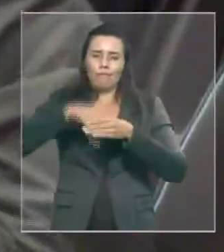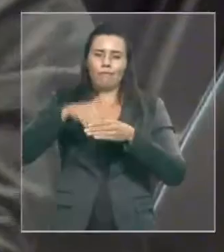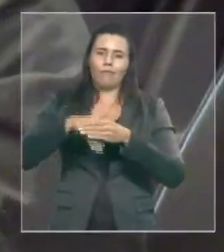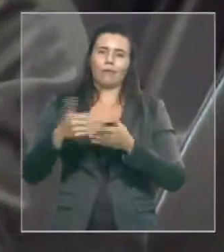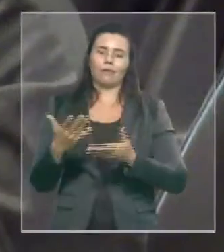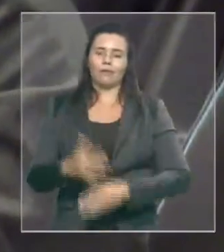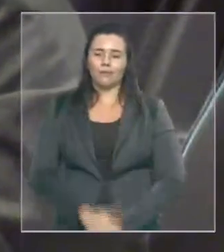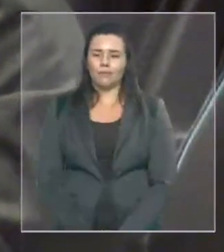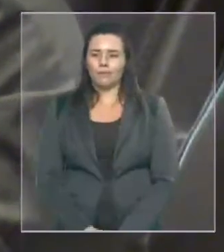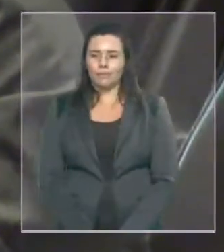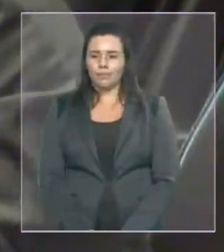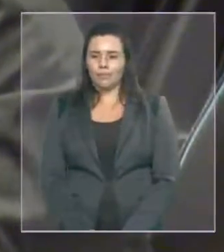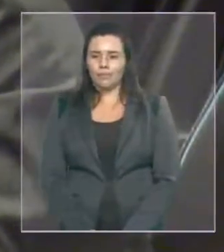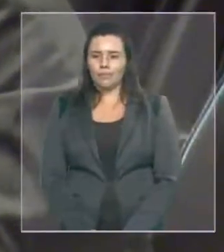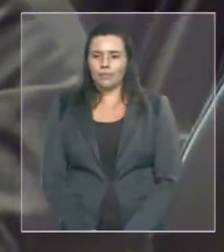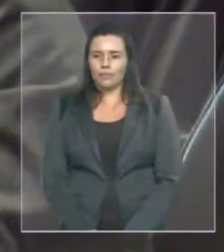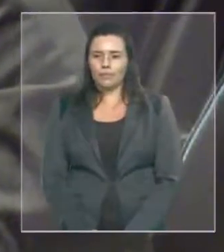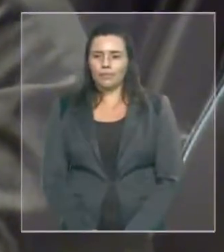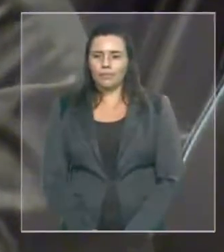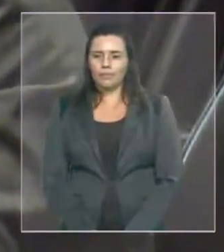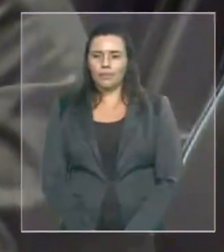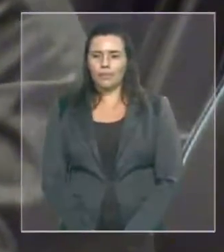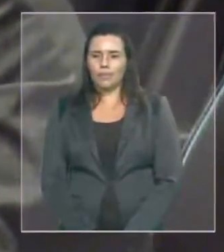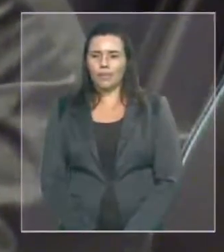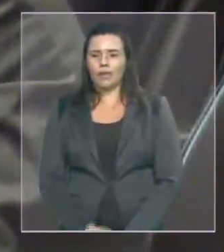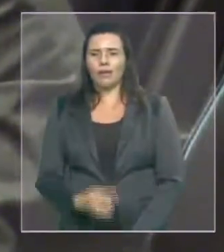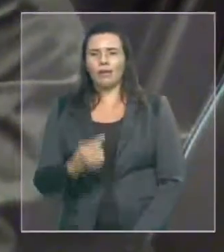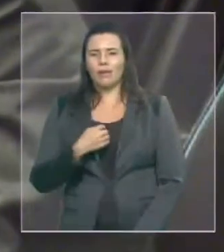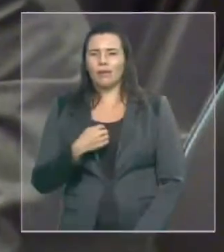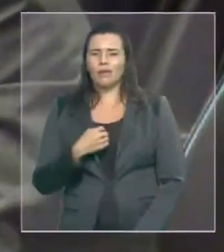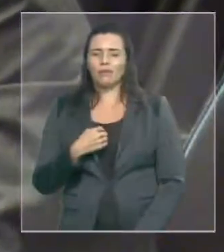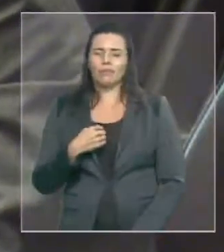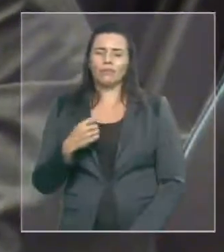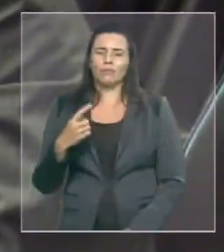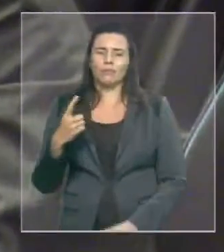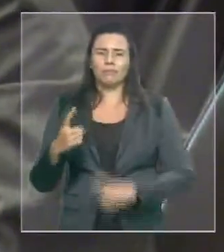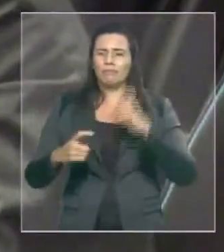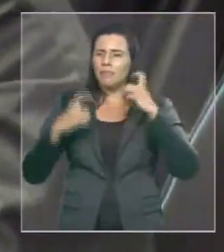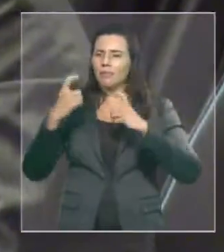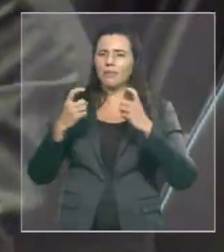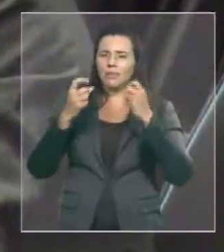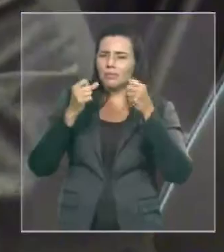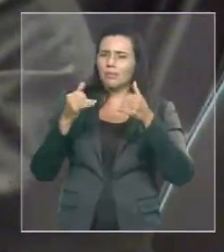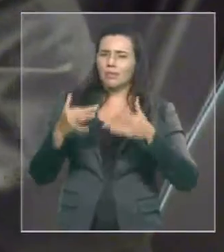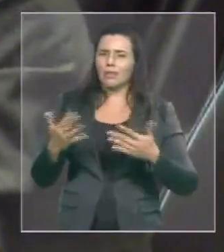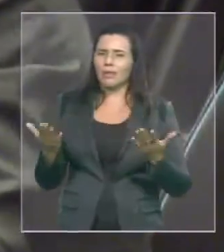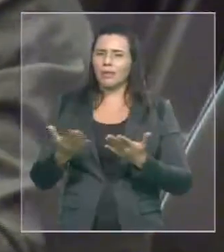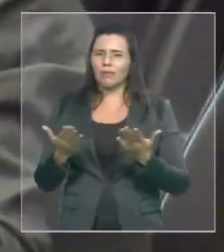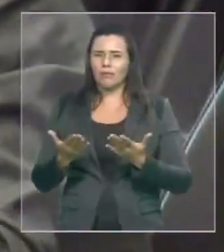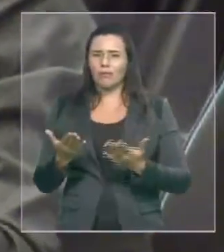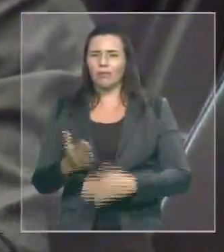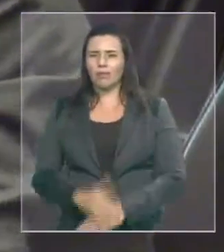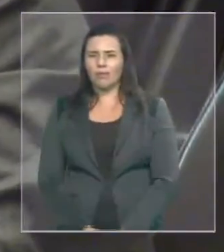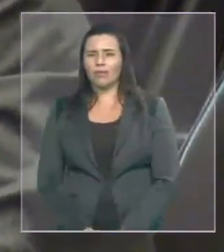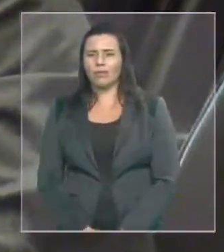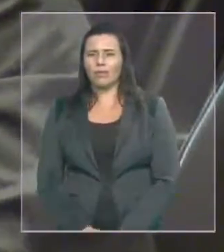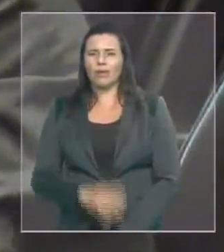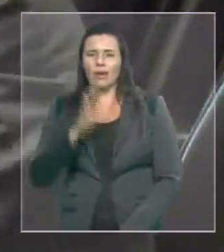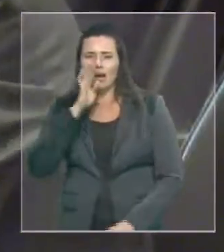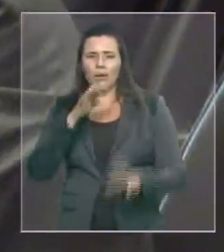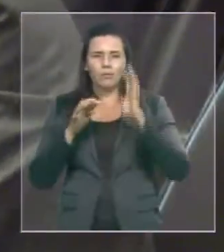Eu nem vou me ater aos termos tentando desqualificar o prefeito,